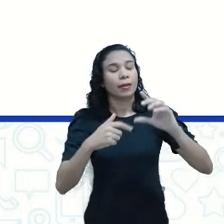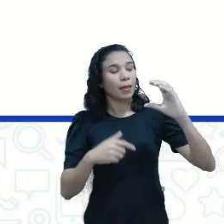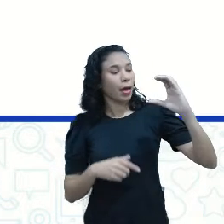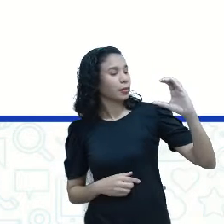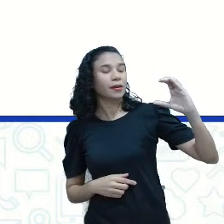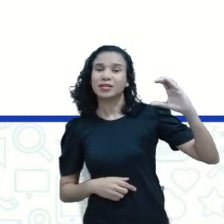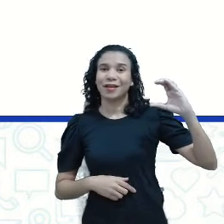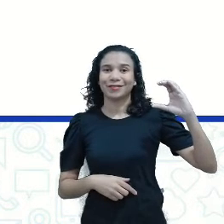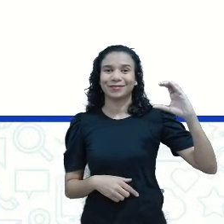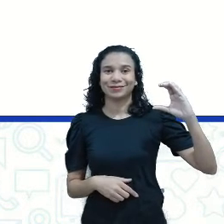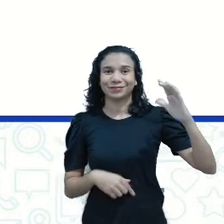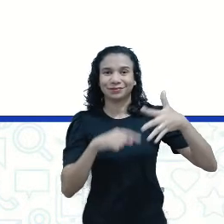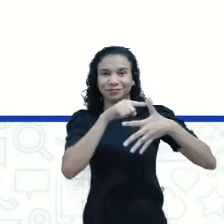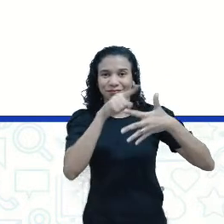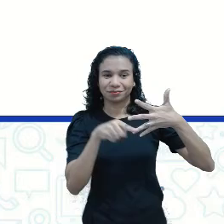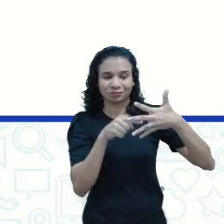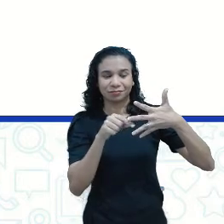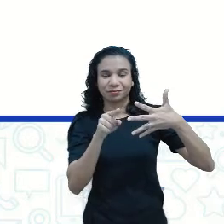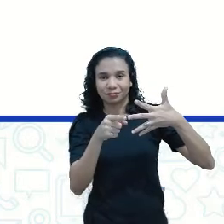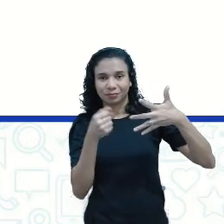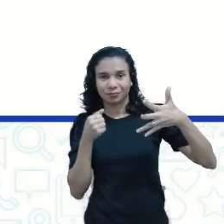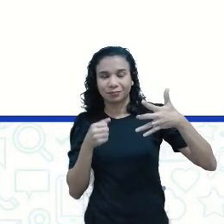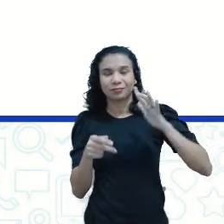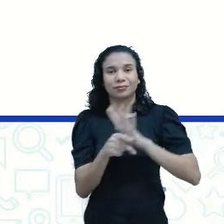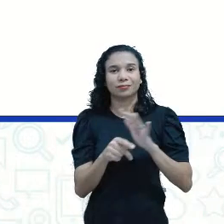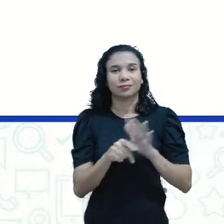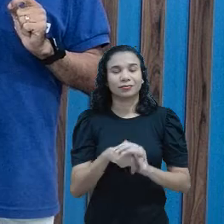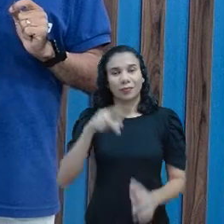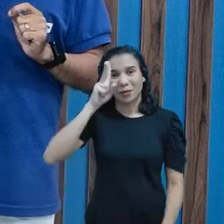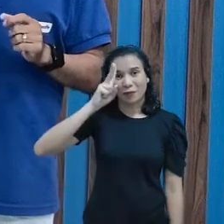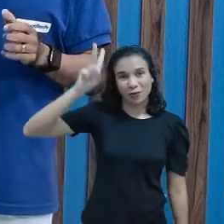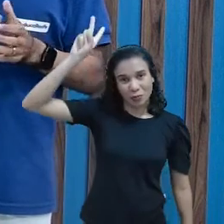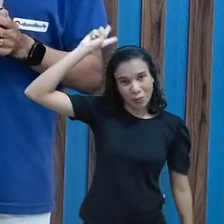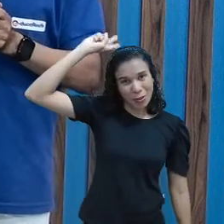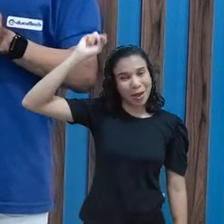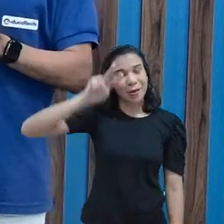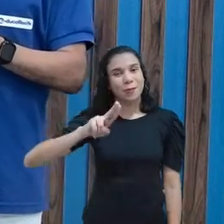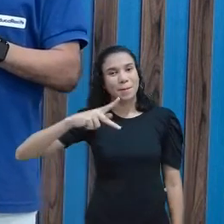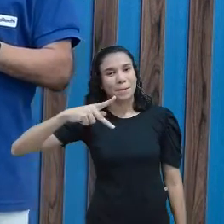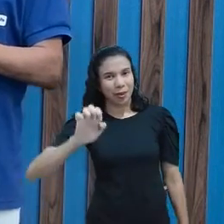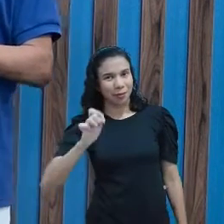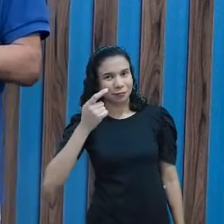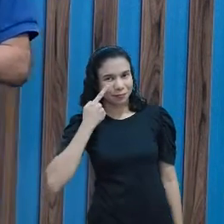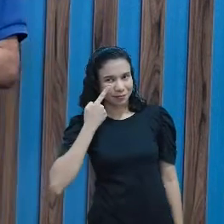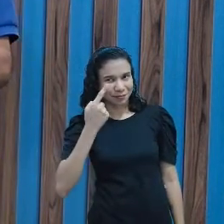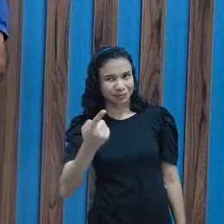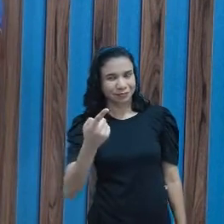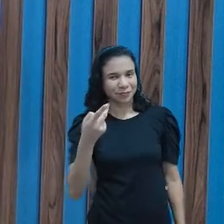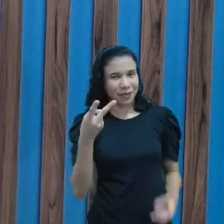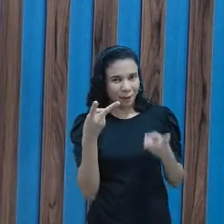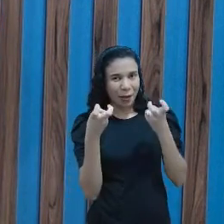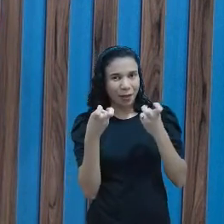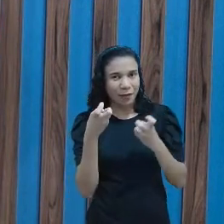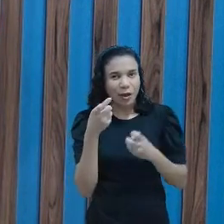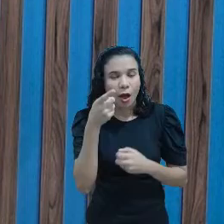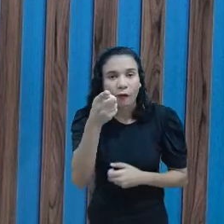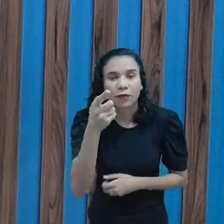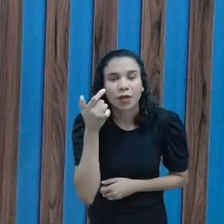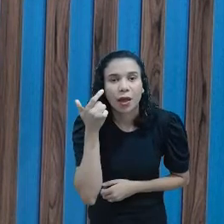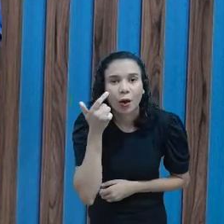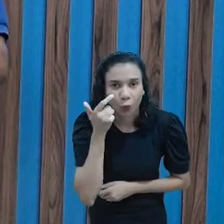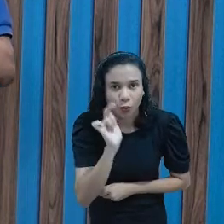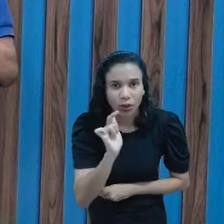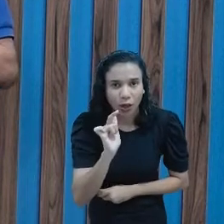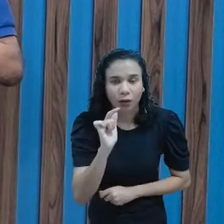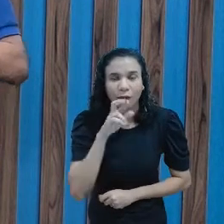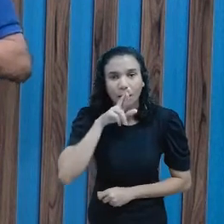C na alternativa da questão do vestibular da UPE. Tá vendo aí, queridinho? Você consegue, sim,